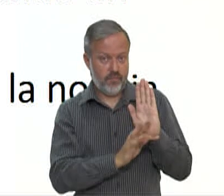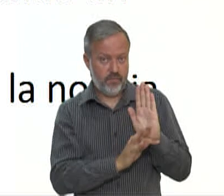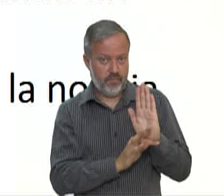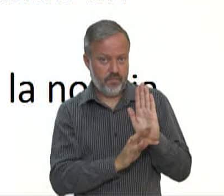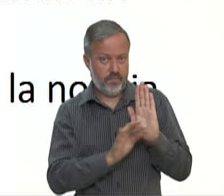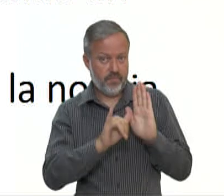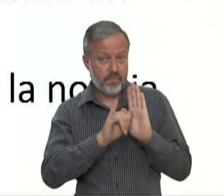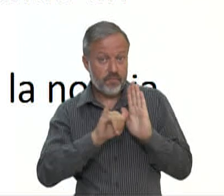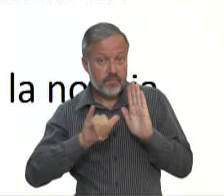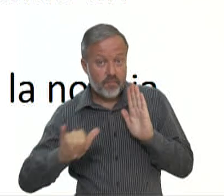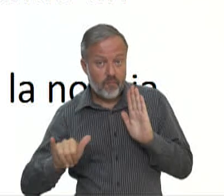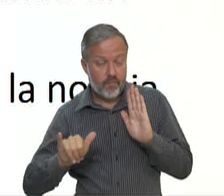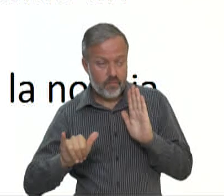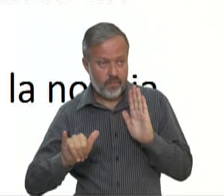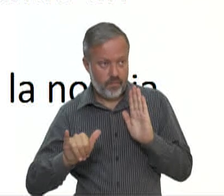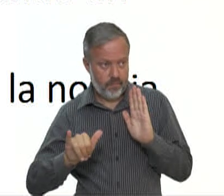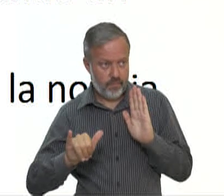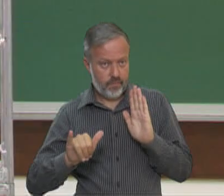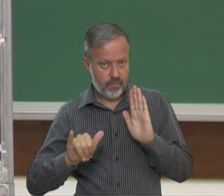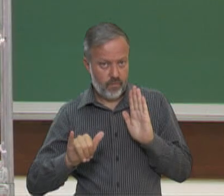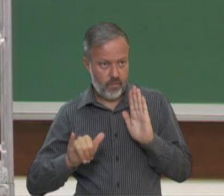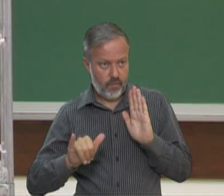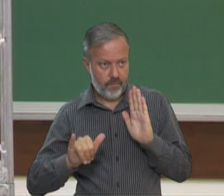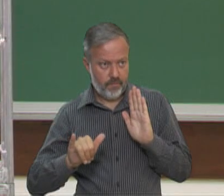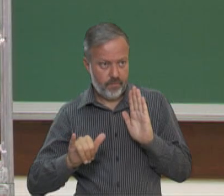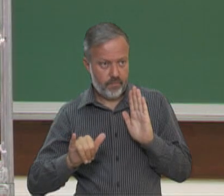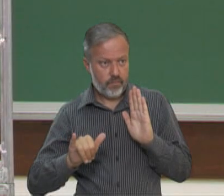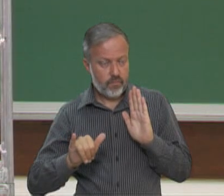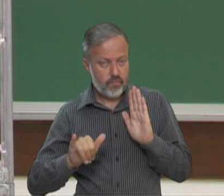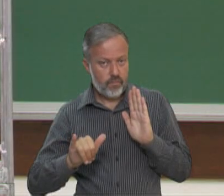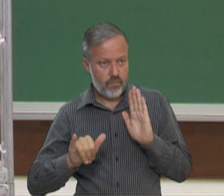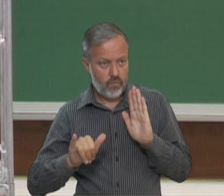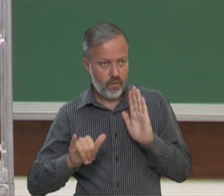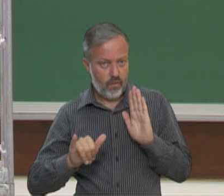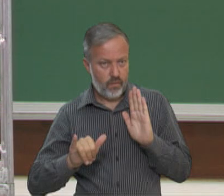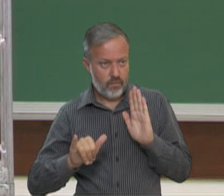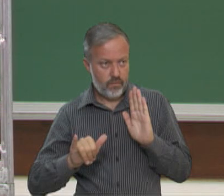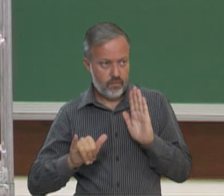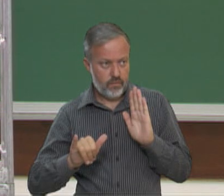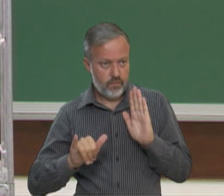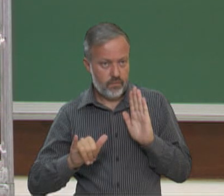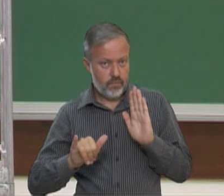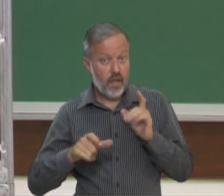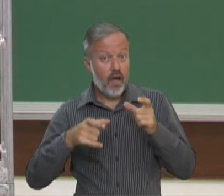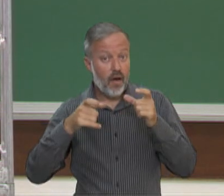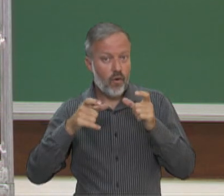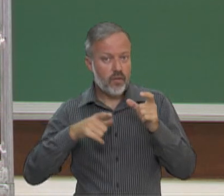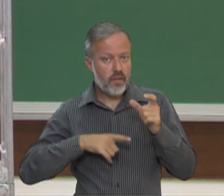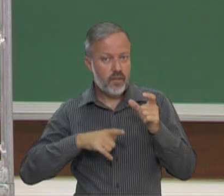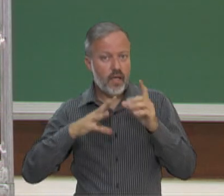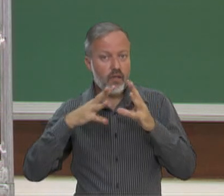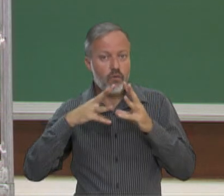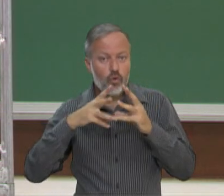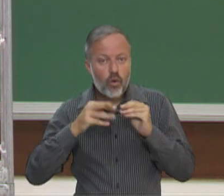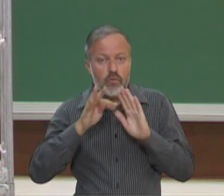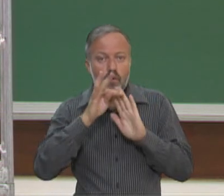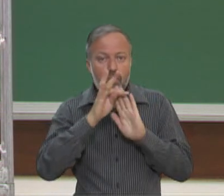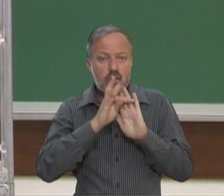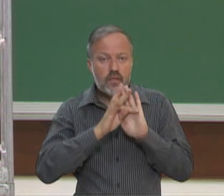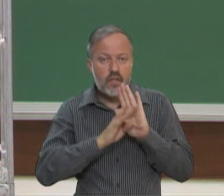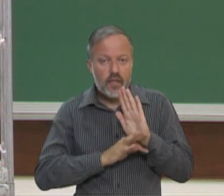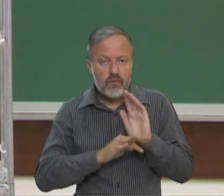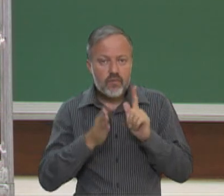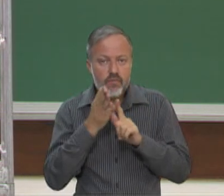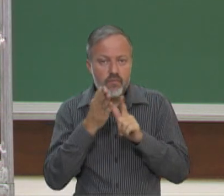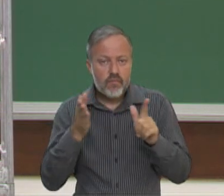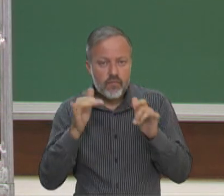notícia. Desarrollo ou desenvolvimento, o corpo simplesmente, é o desenvolvimento da notícia. Então é ali onde a